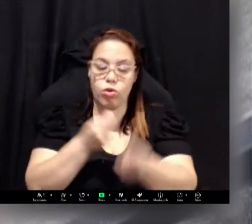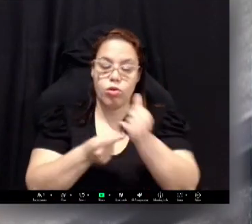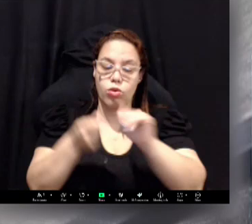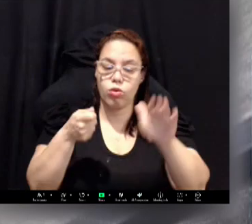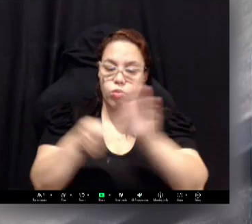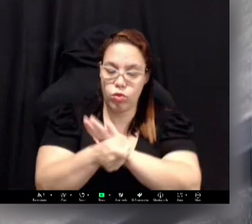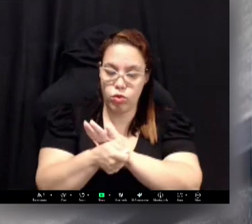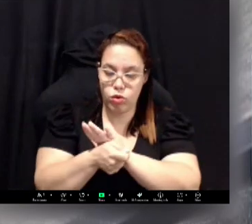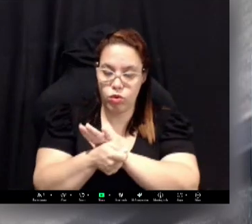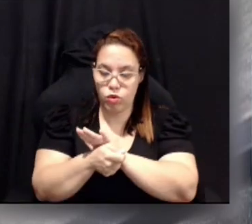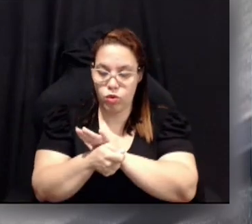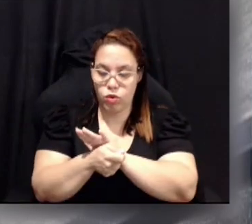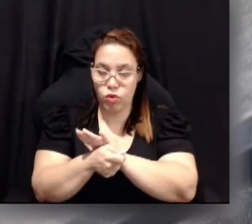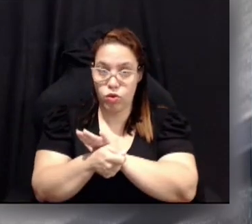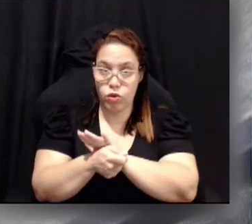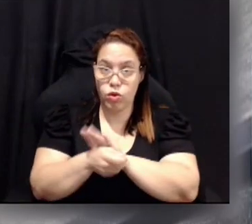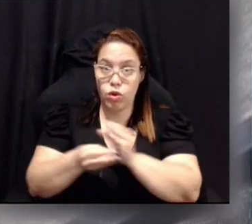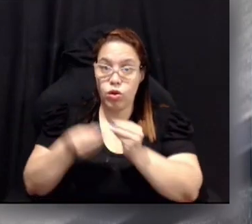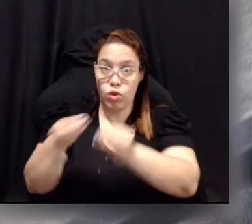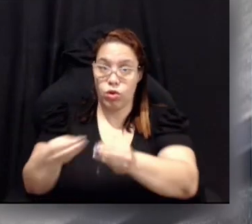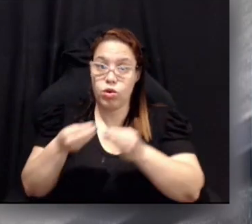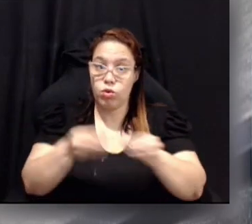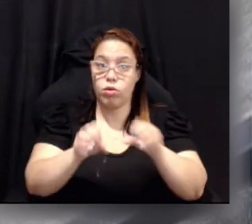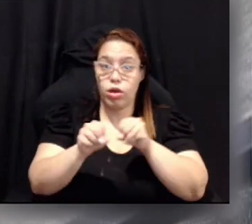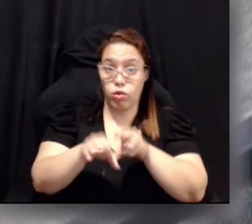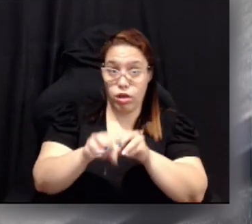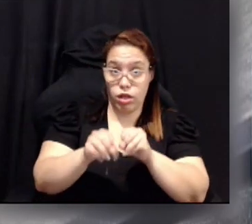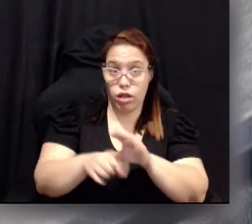União destinado para a educação.